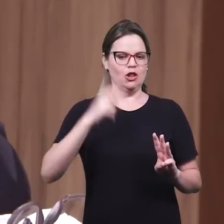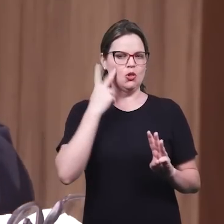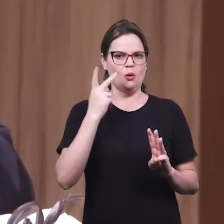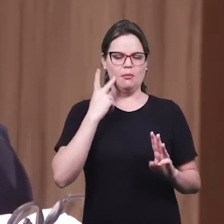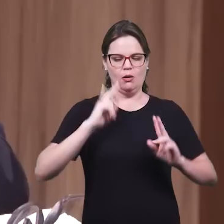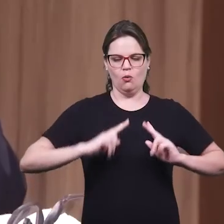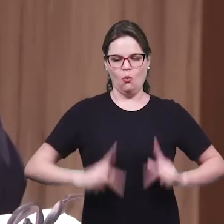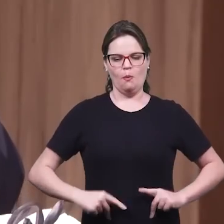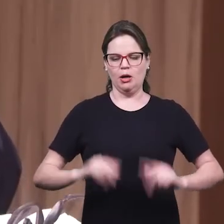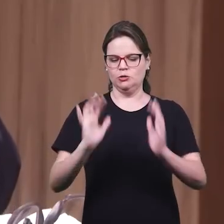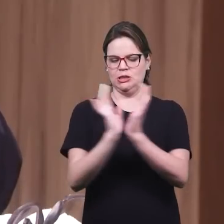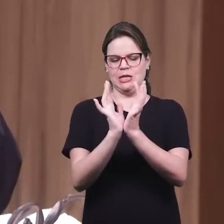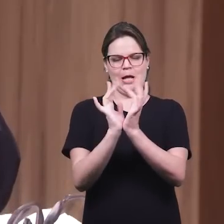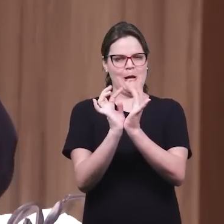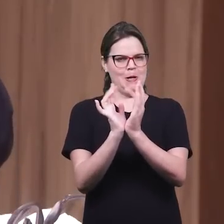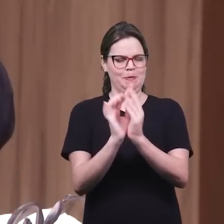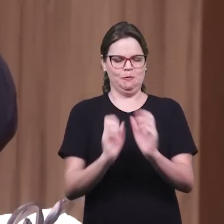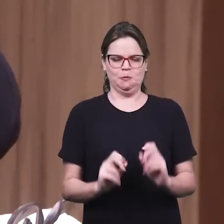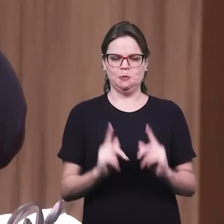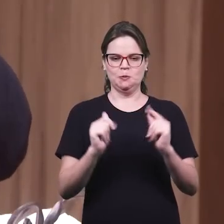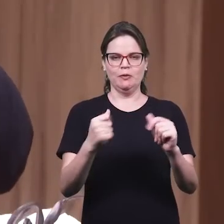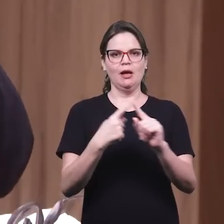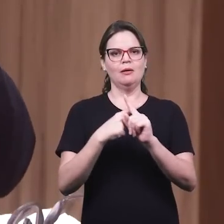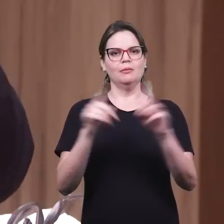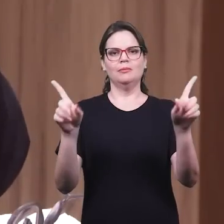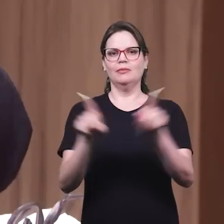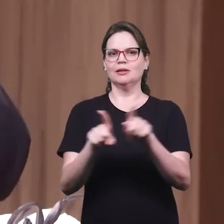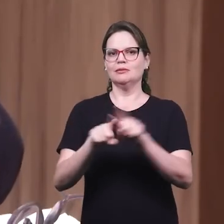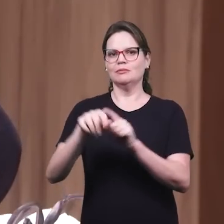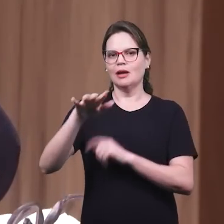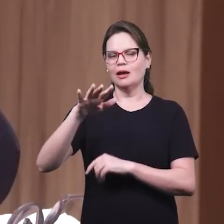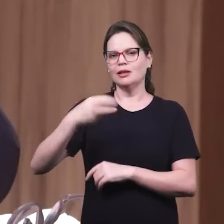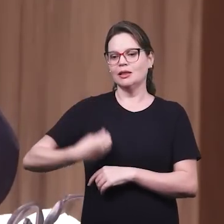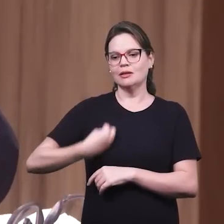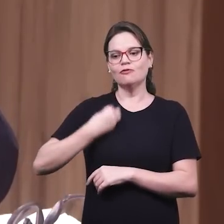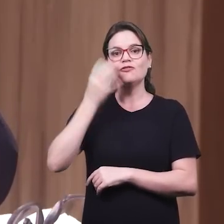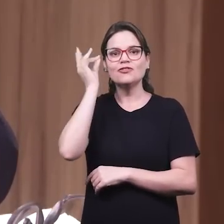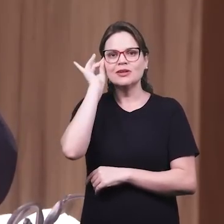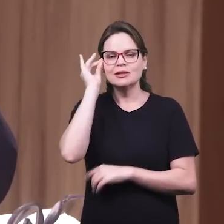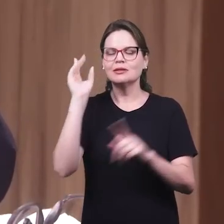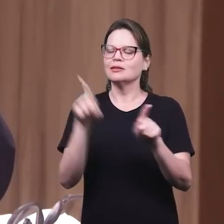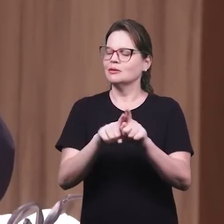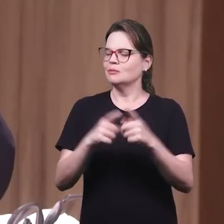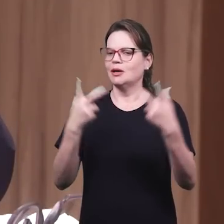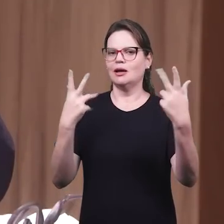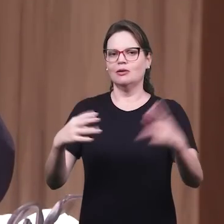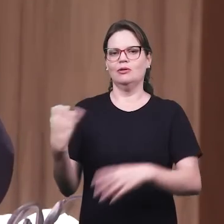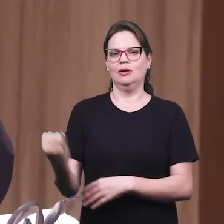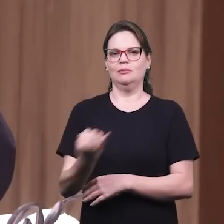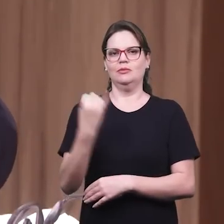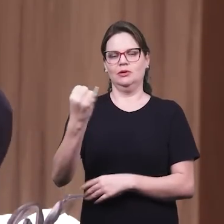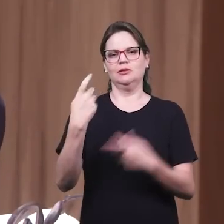formação da nossa cognição humana, mas no campo espiritual ela é fundamental também para nós entendermos que aquilo que